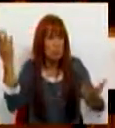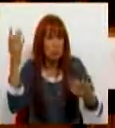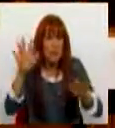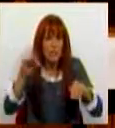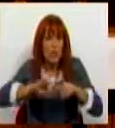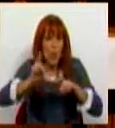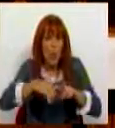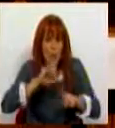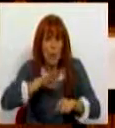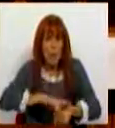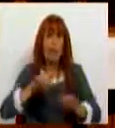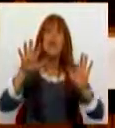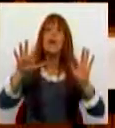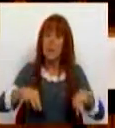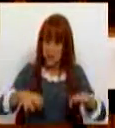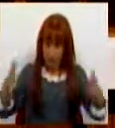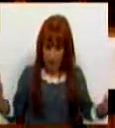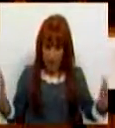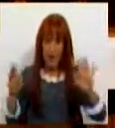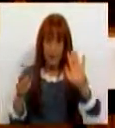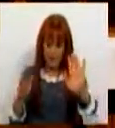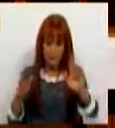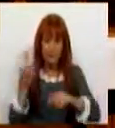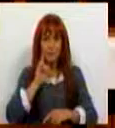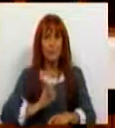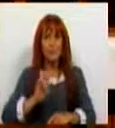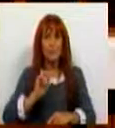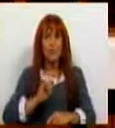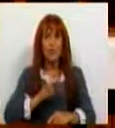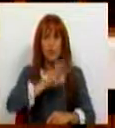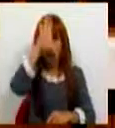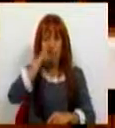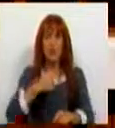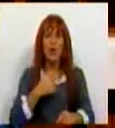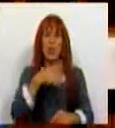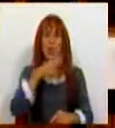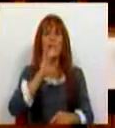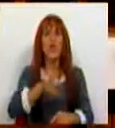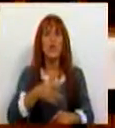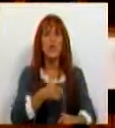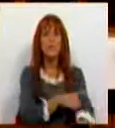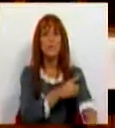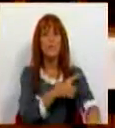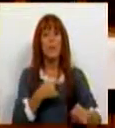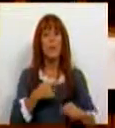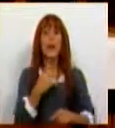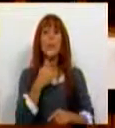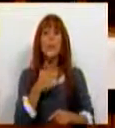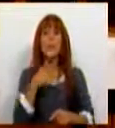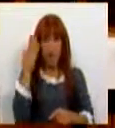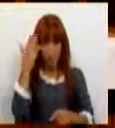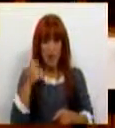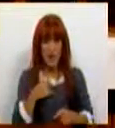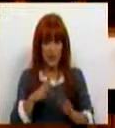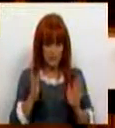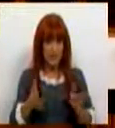o final do ano. E para terminar, Senhor Ministro, apenas o que eu quero dizer é o seguinte, perguntar se não acha